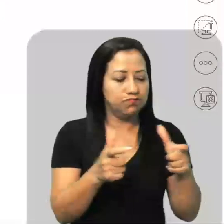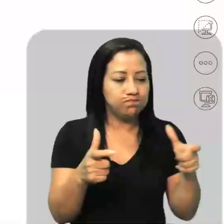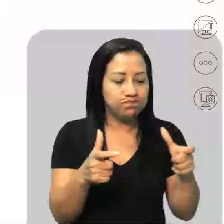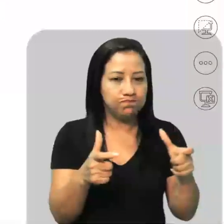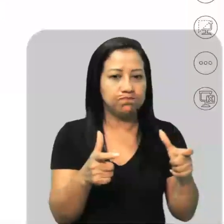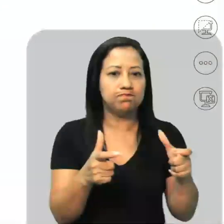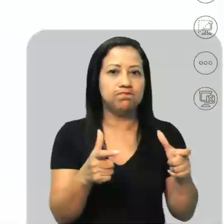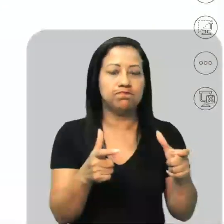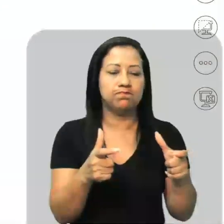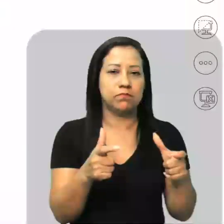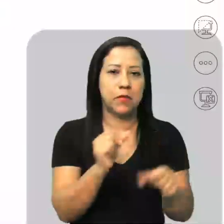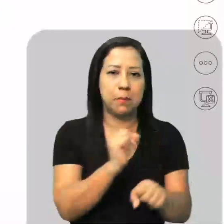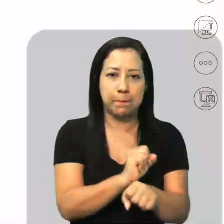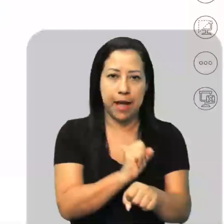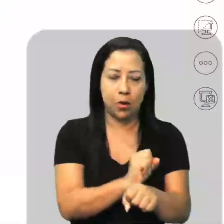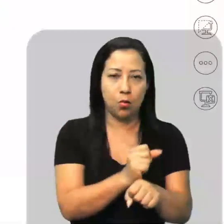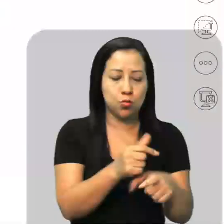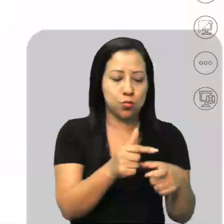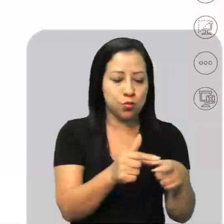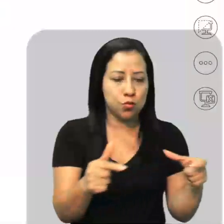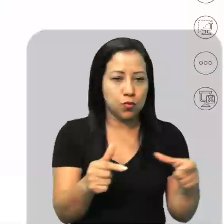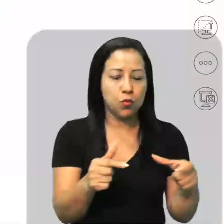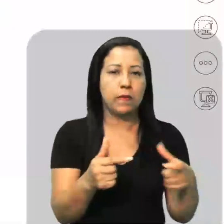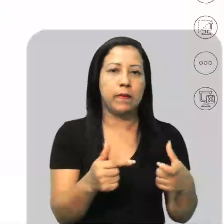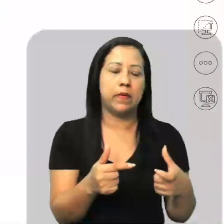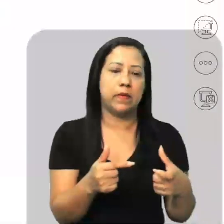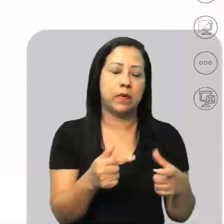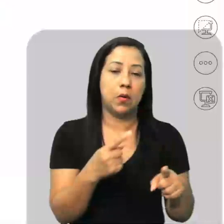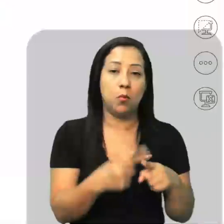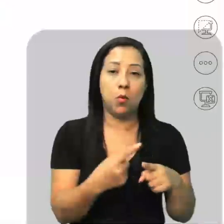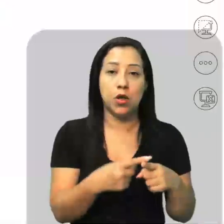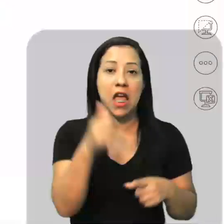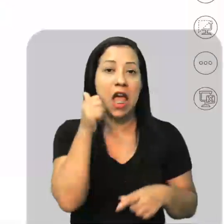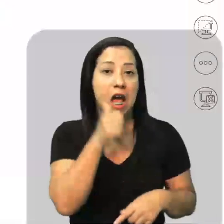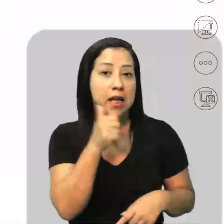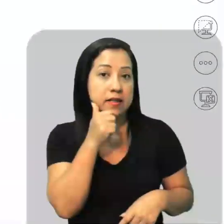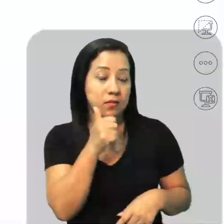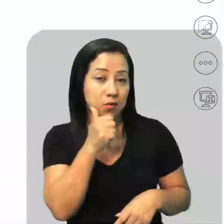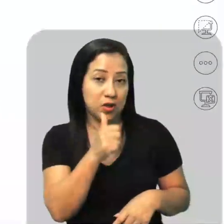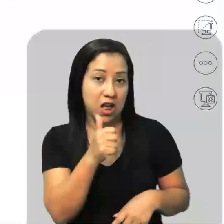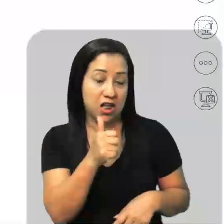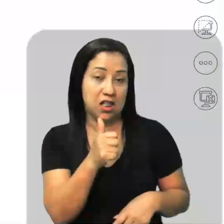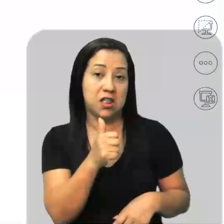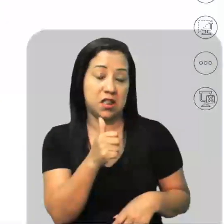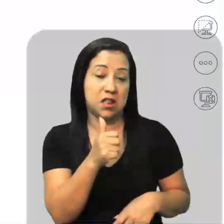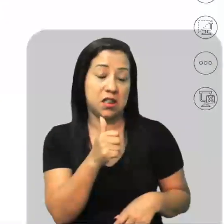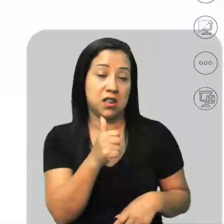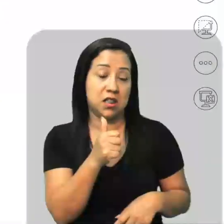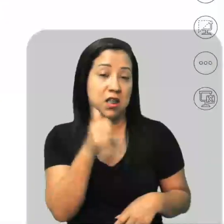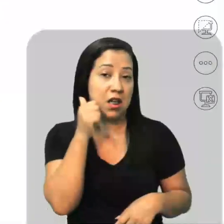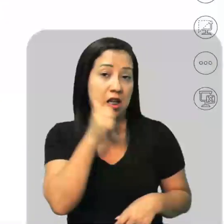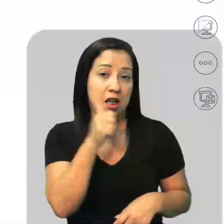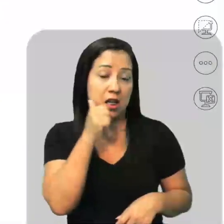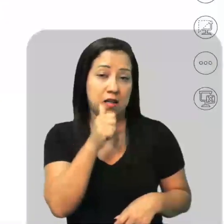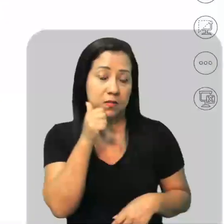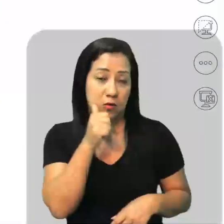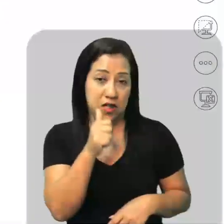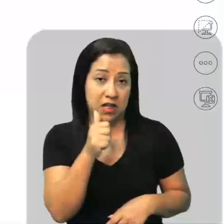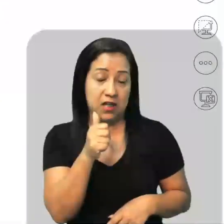Cada vez mais para o mercado de trabalho, optando por ter filhos mais tarde ou não